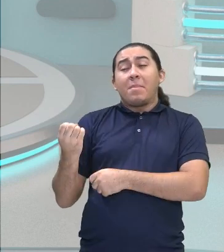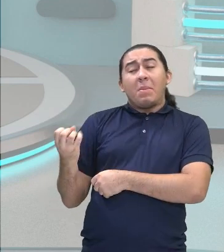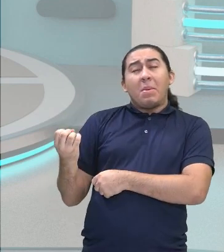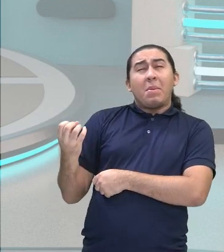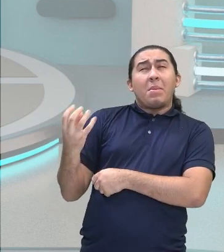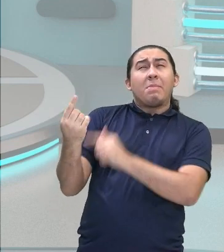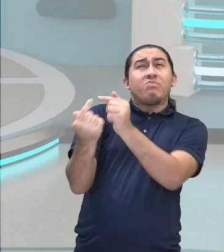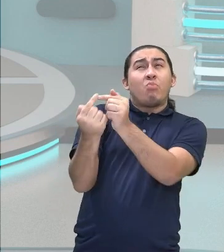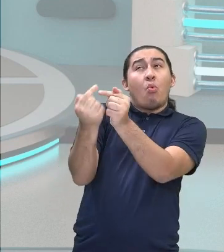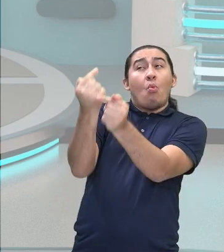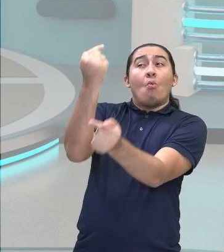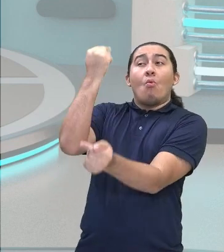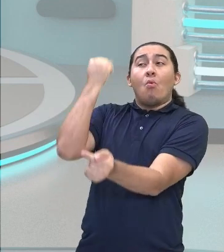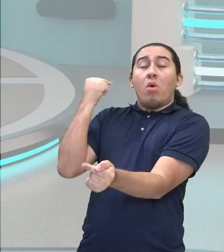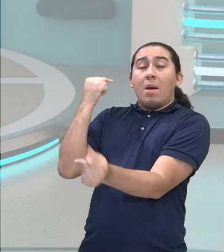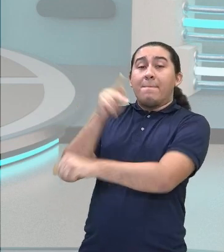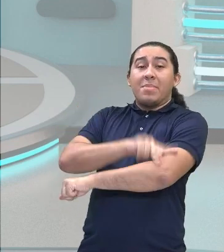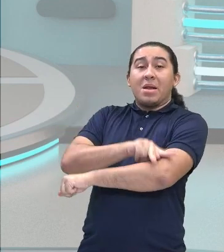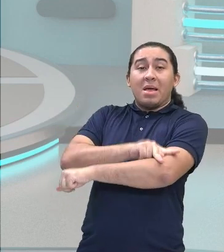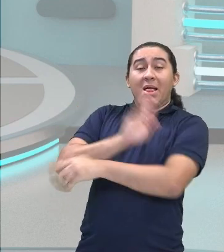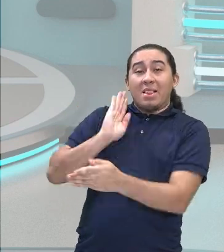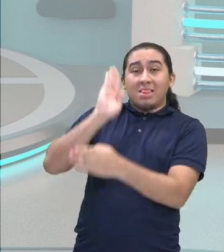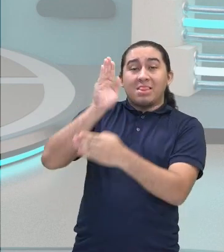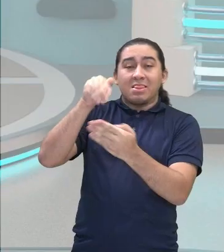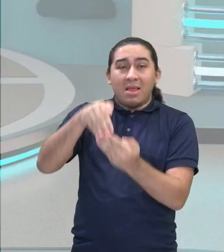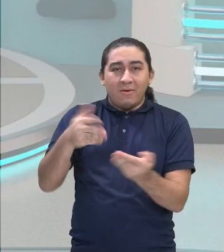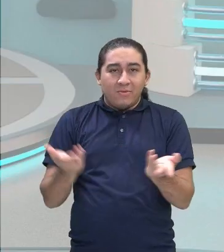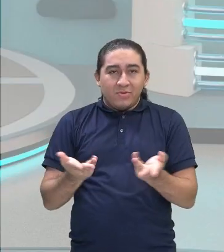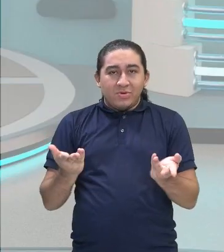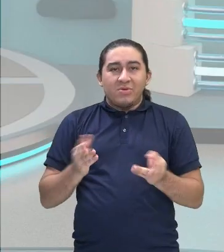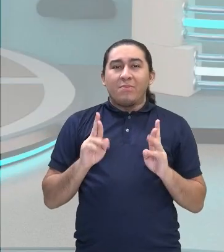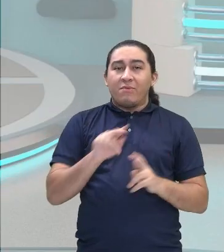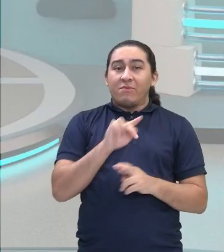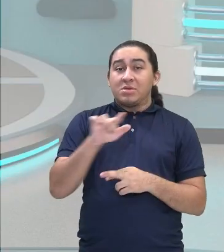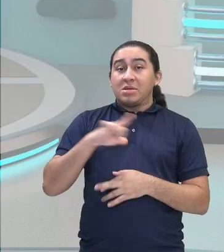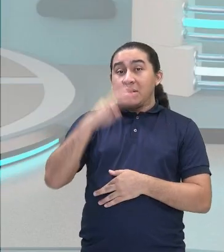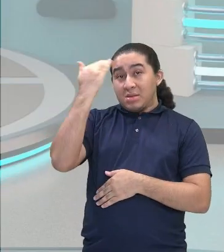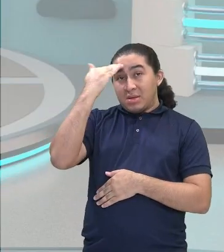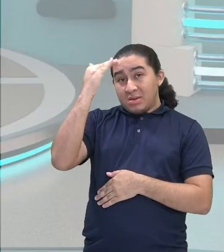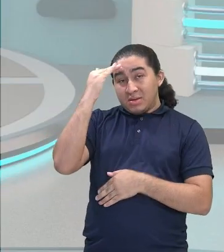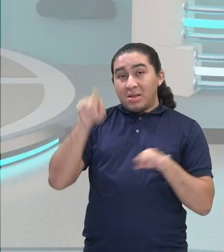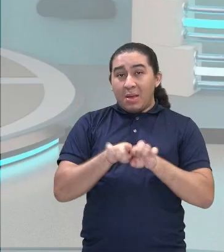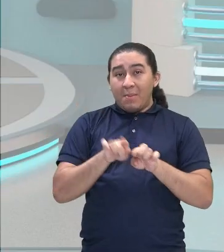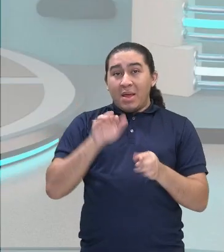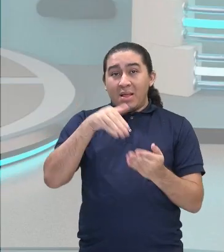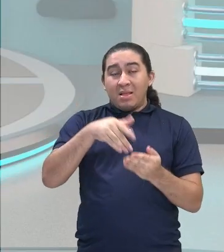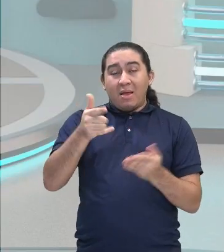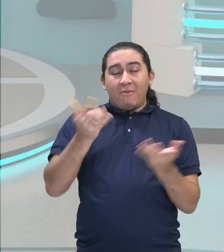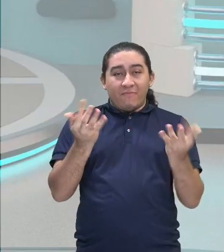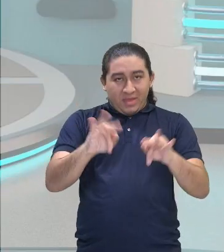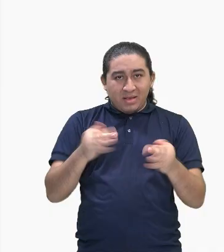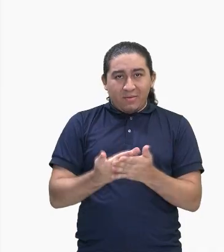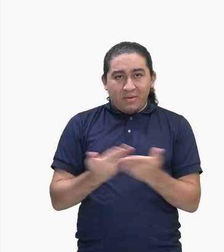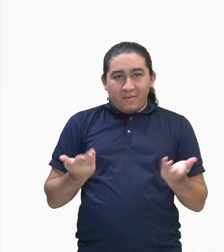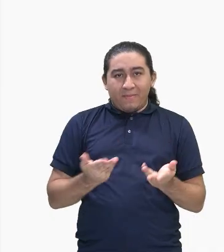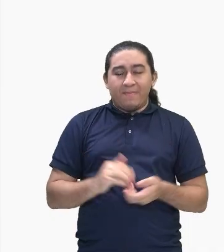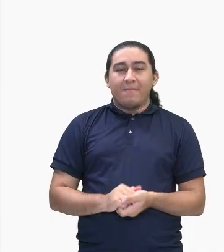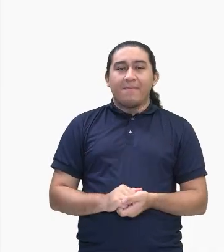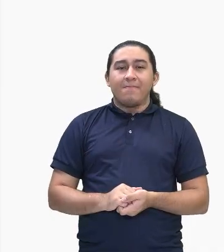a pré-história até o tempo atual. Então, espero que vocês tenham compreendido e assim finalizamos essa aula.